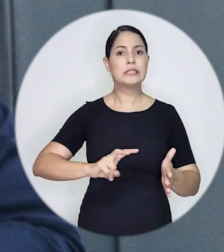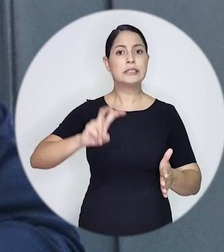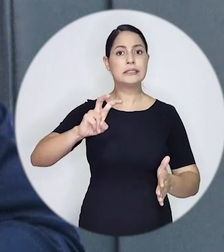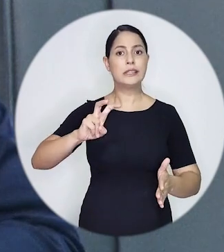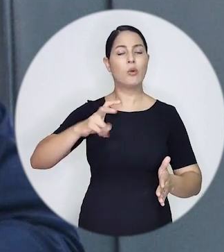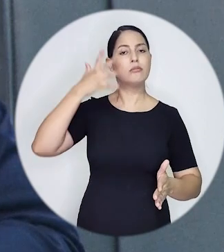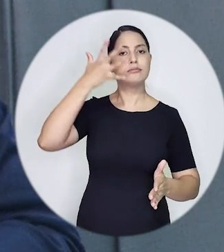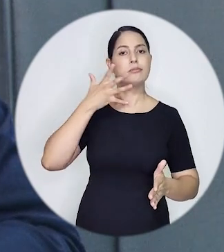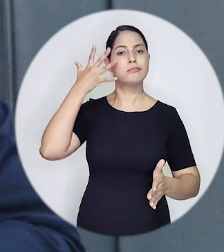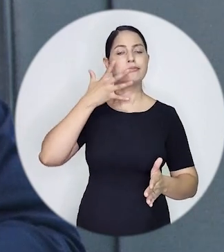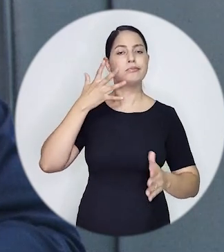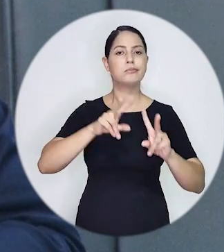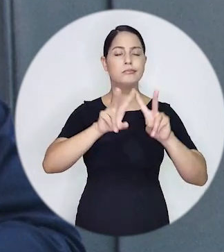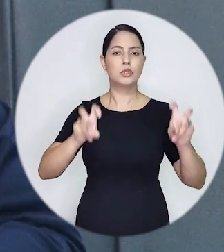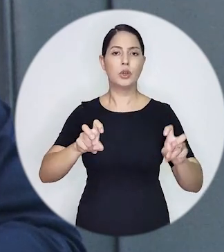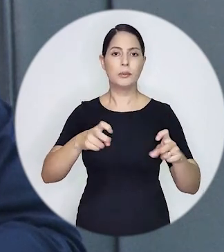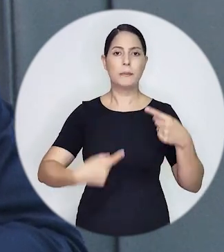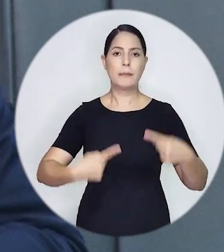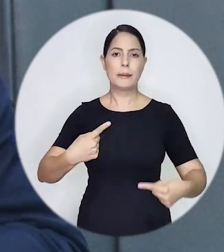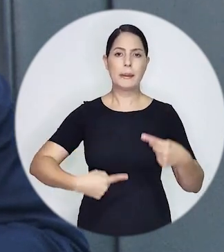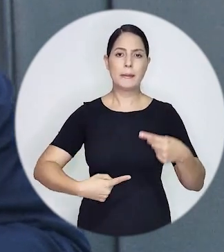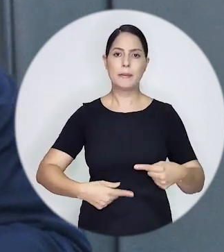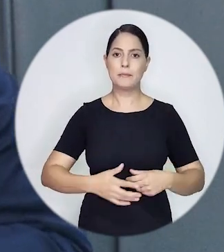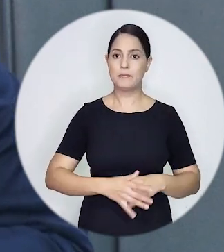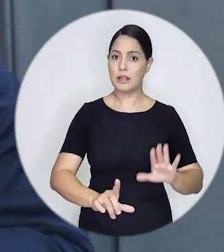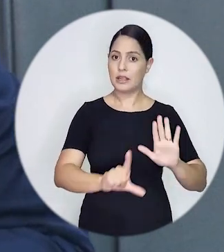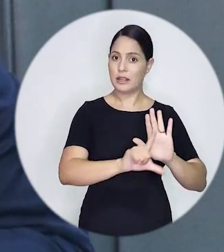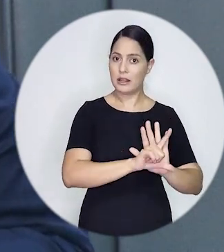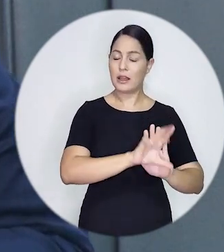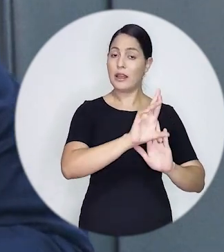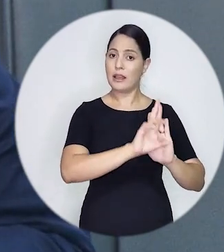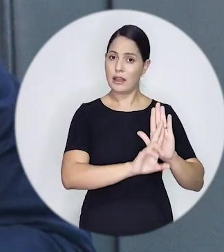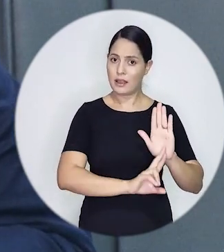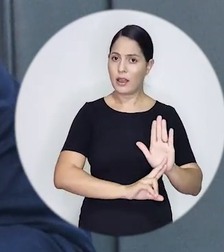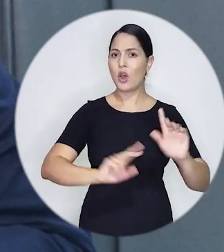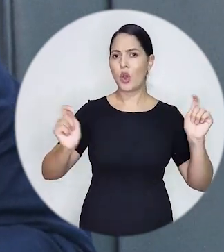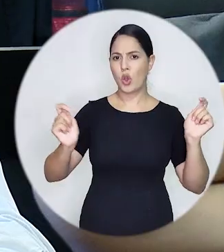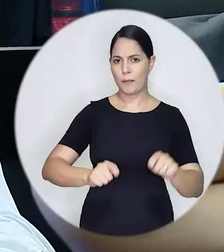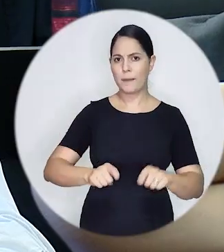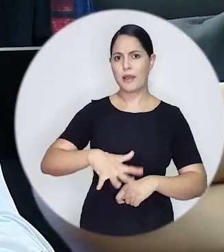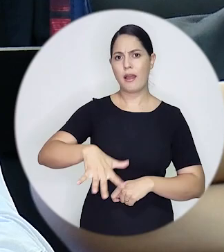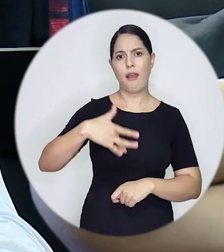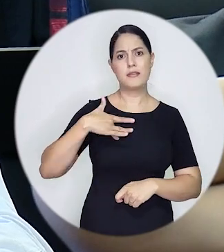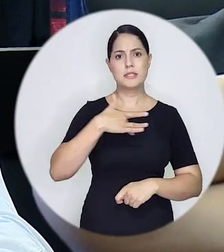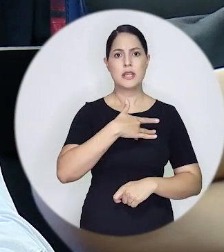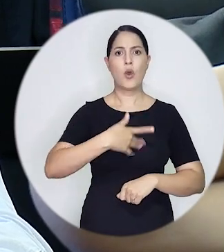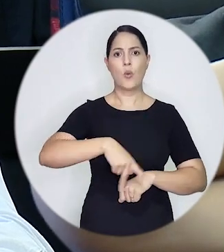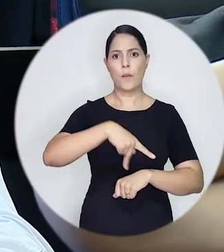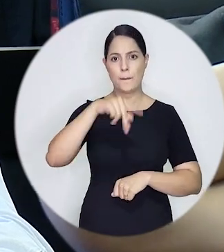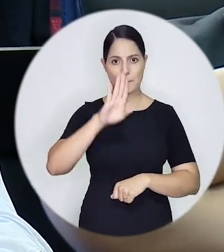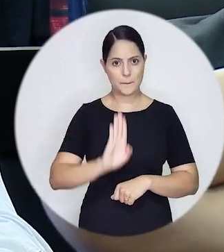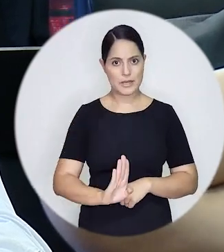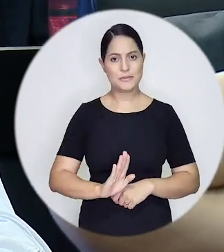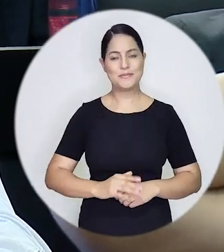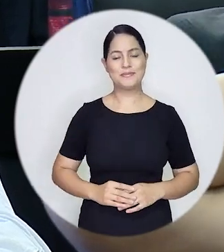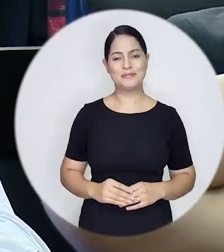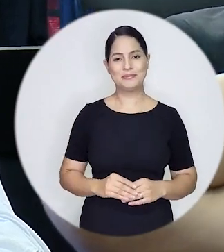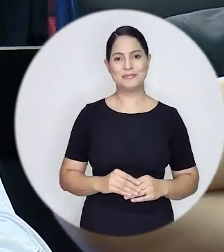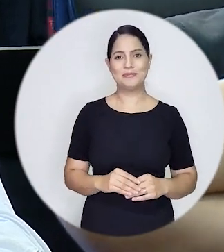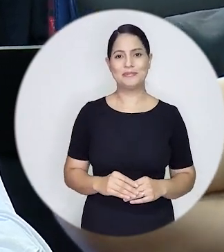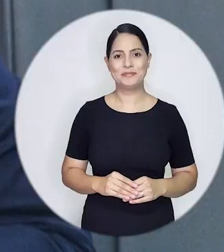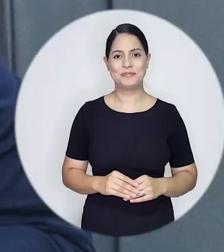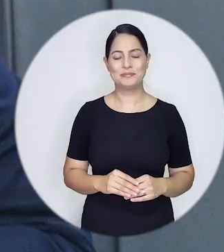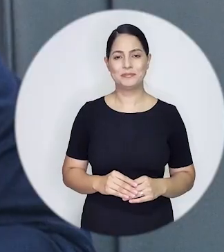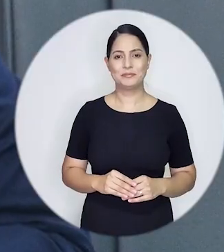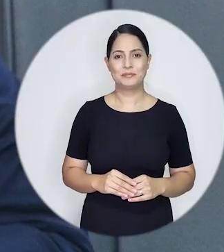papel social. E nós, através da Comissão Nacional desses estudos, que está sendo estruturada